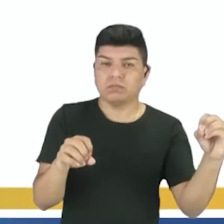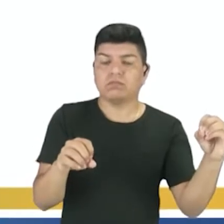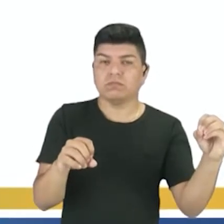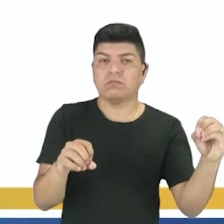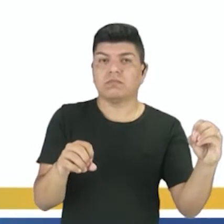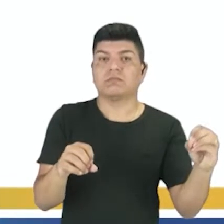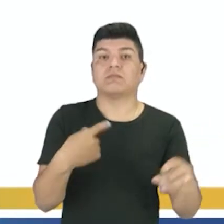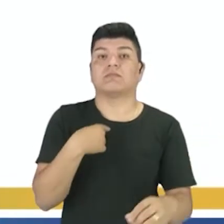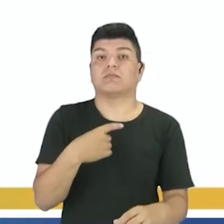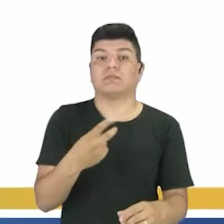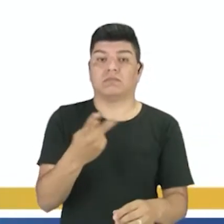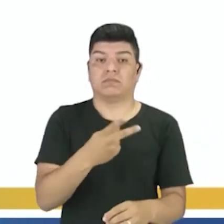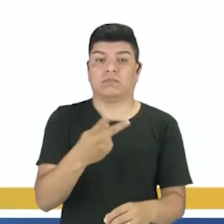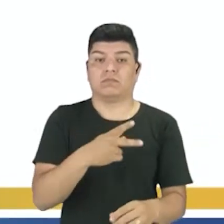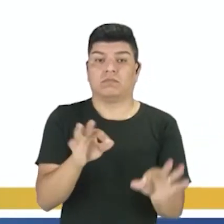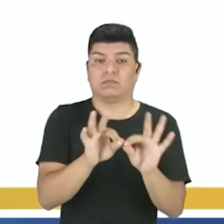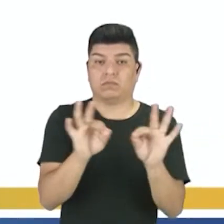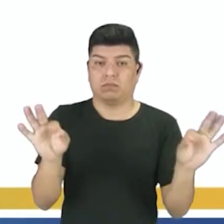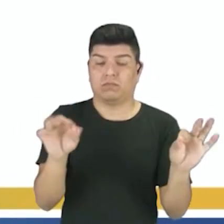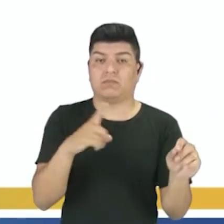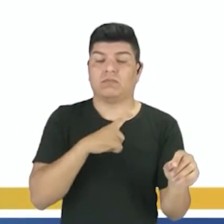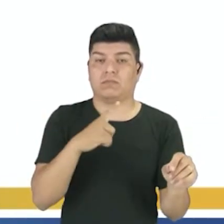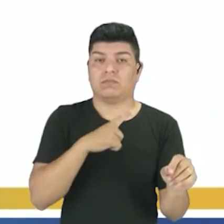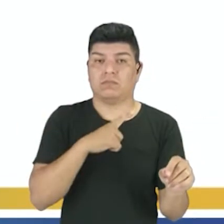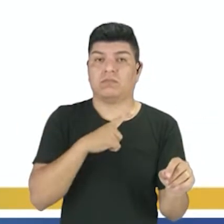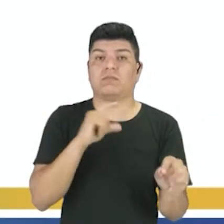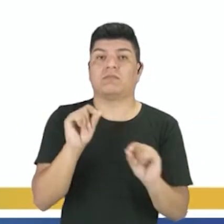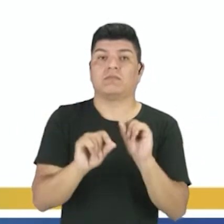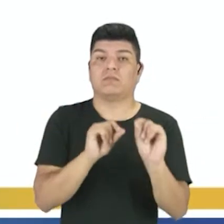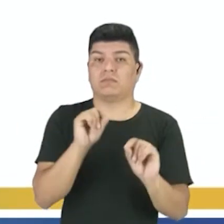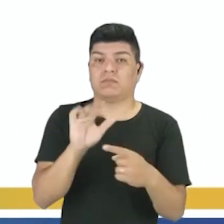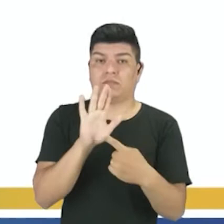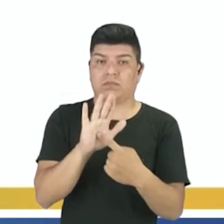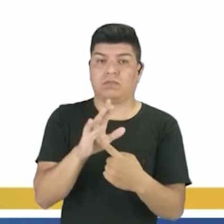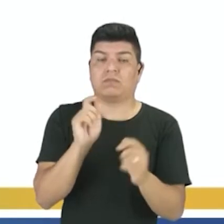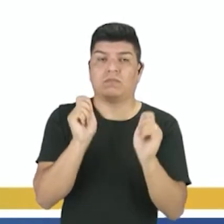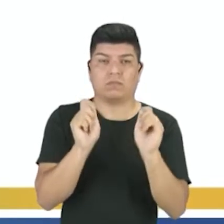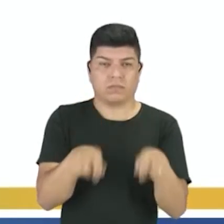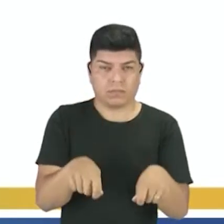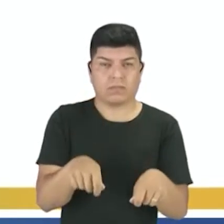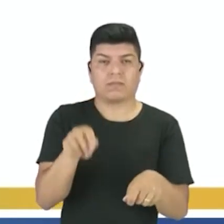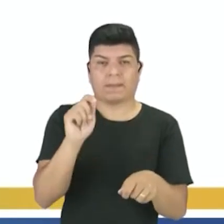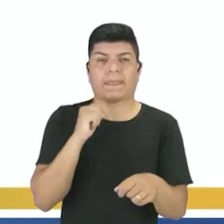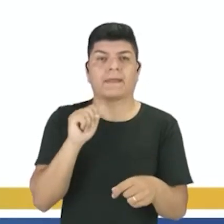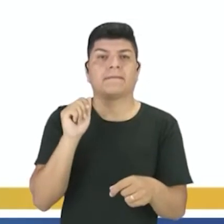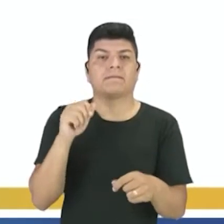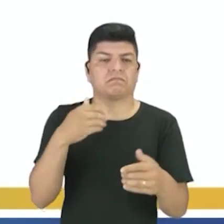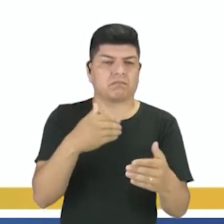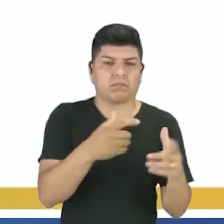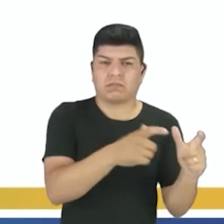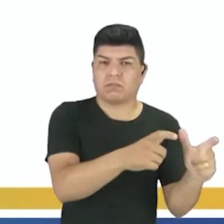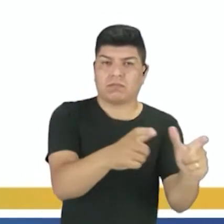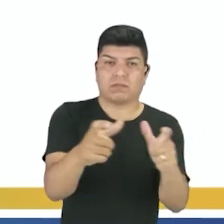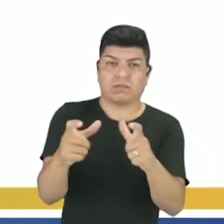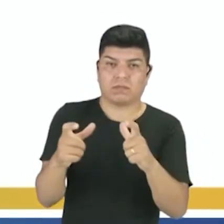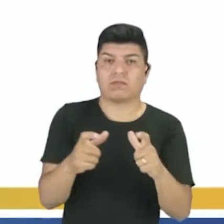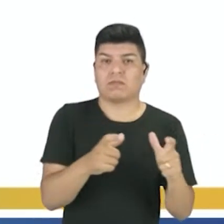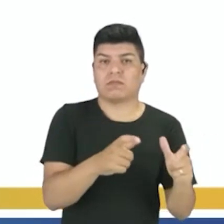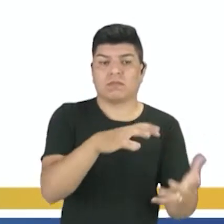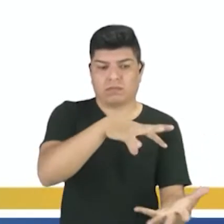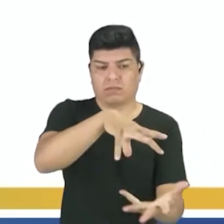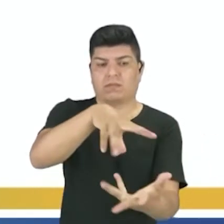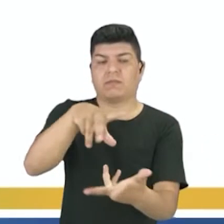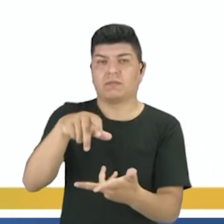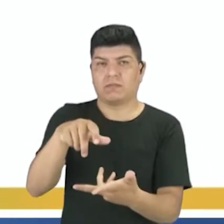com essas duas linhas, tendo como referência elas, eu posso representar qualquer ponto no planisfério